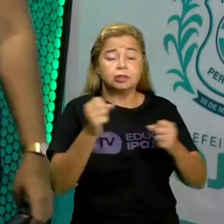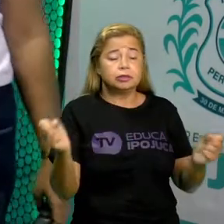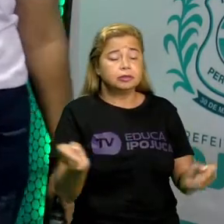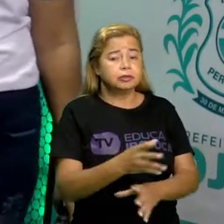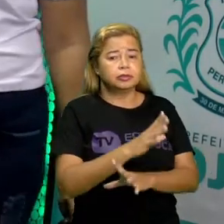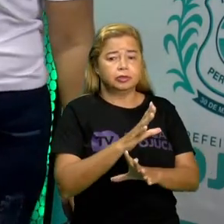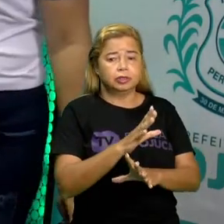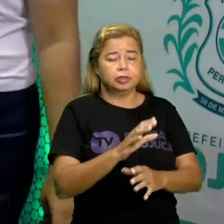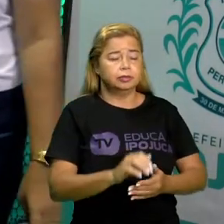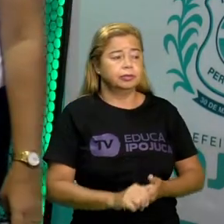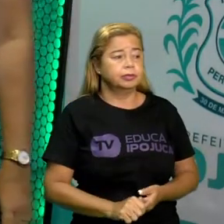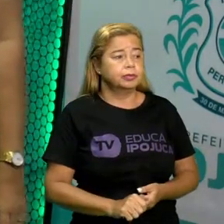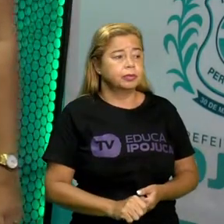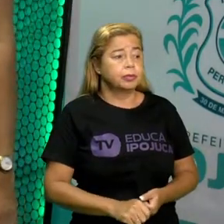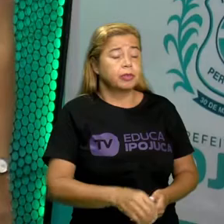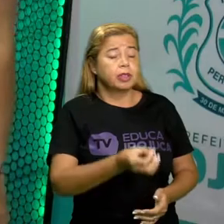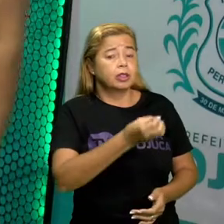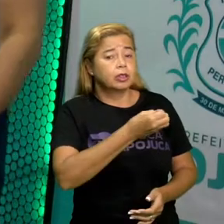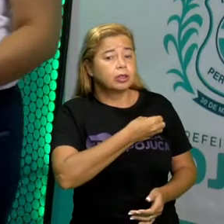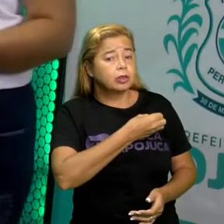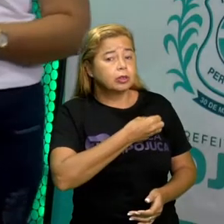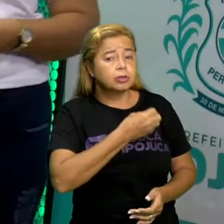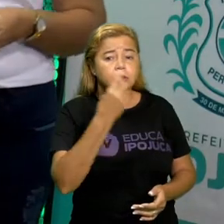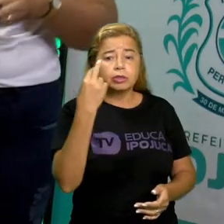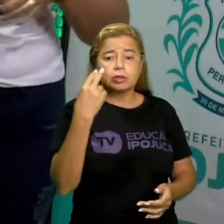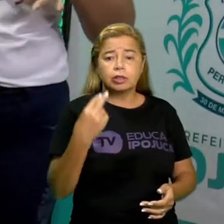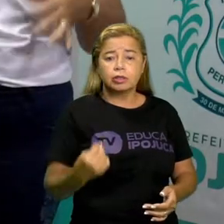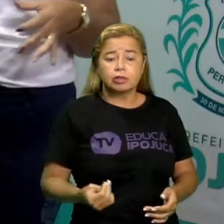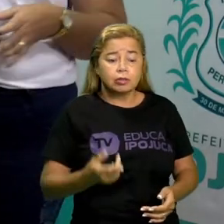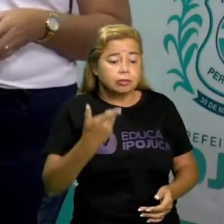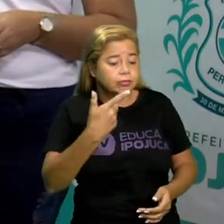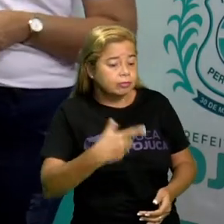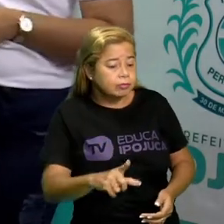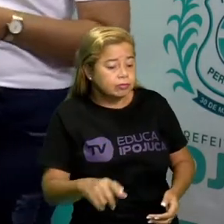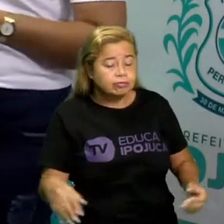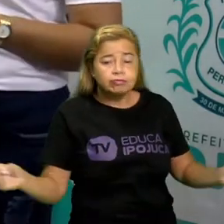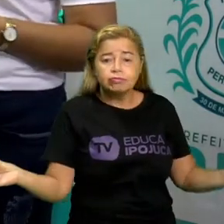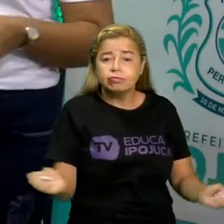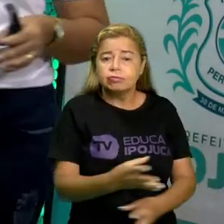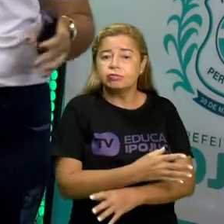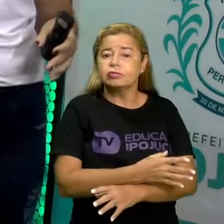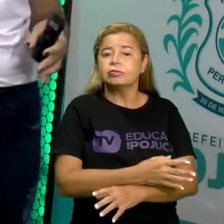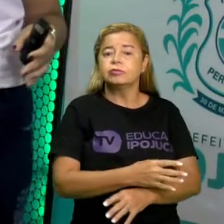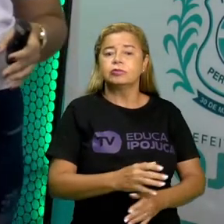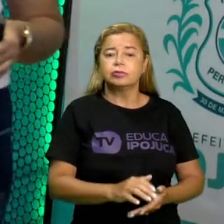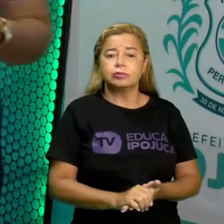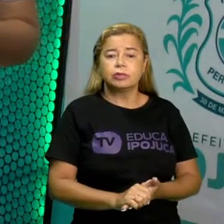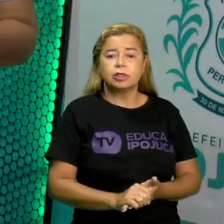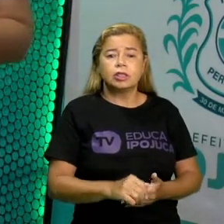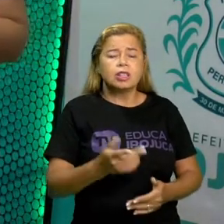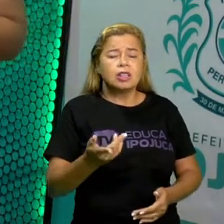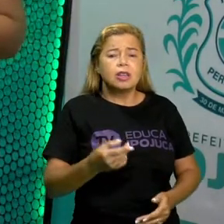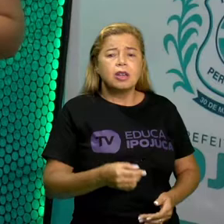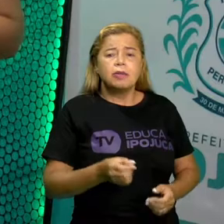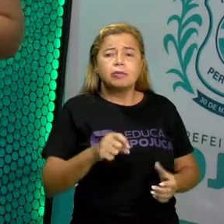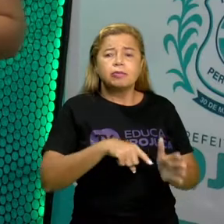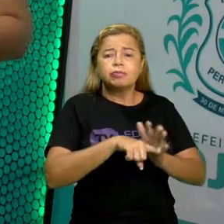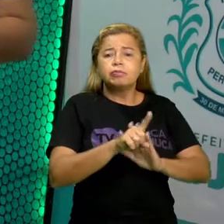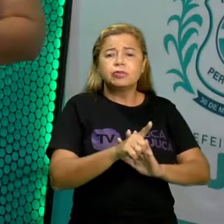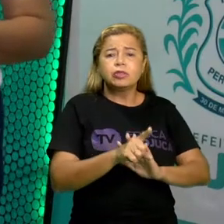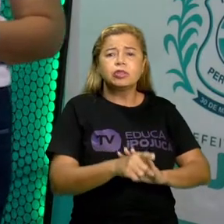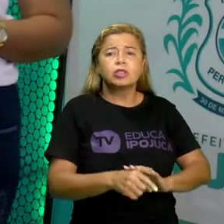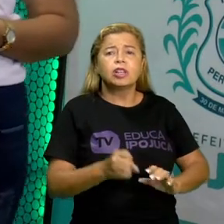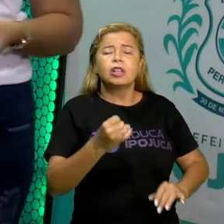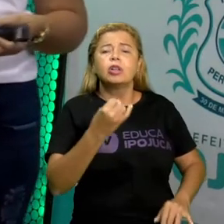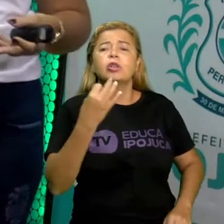é infinito e isso significa que ele não tem fim. Se a gente perguntar qual é o último número que existe, não